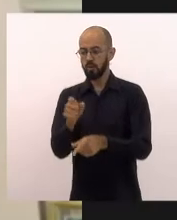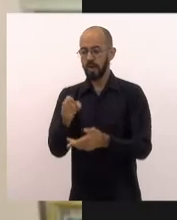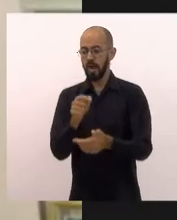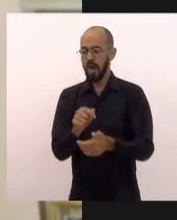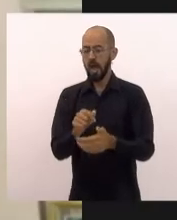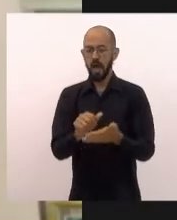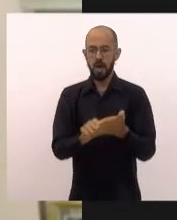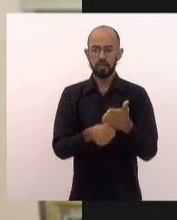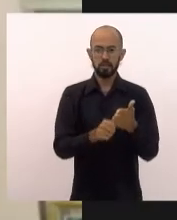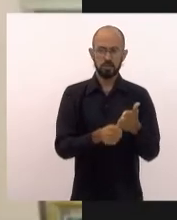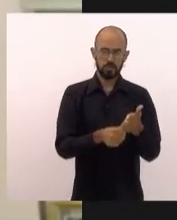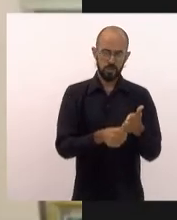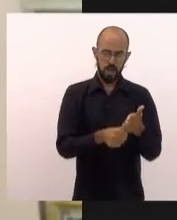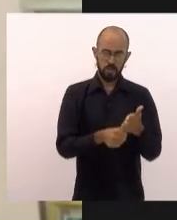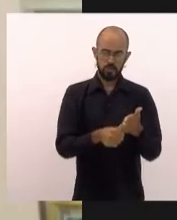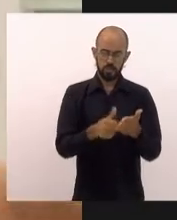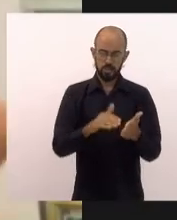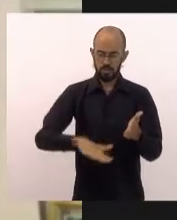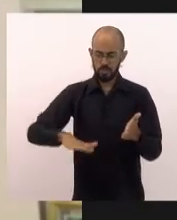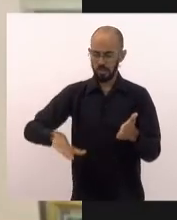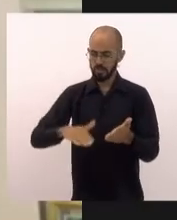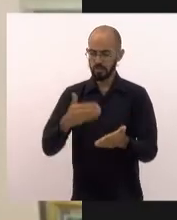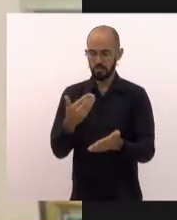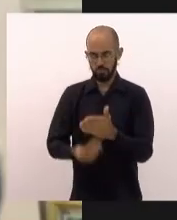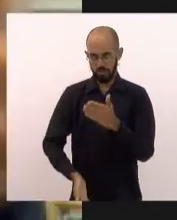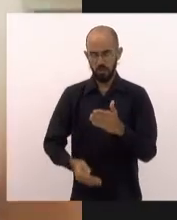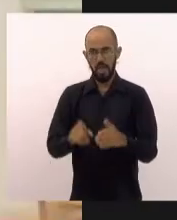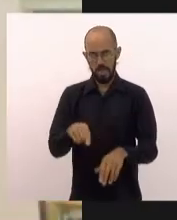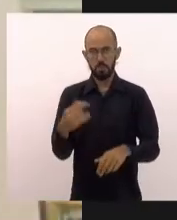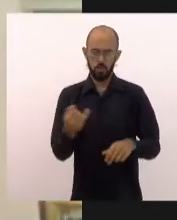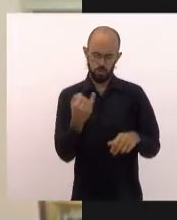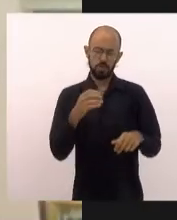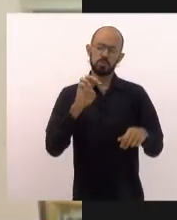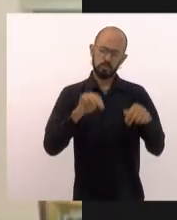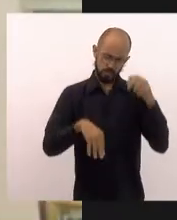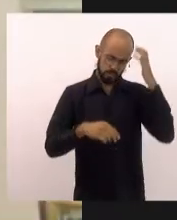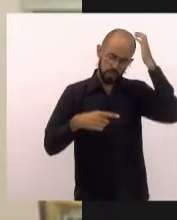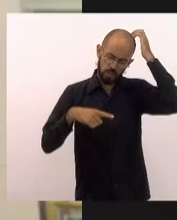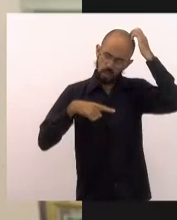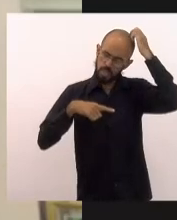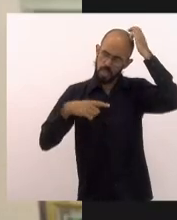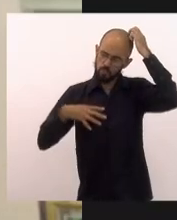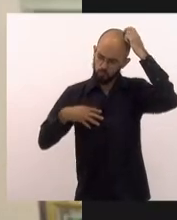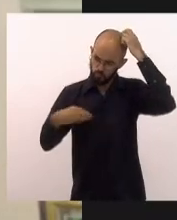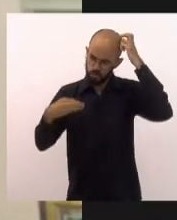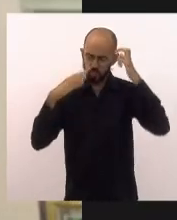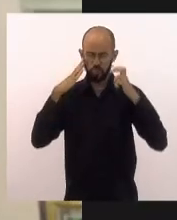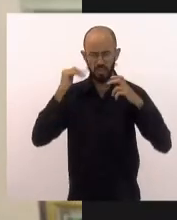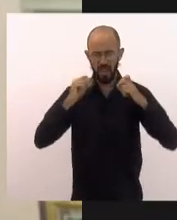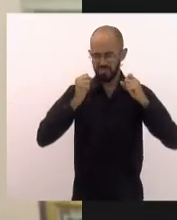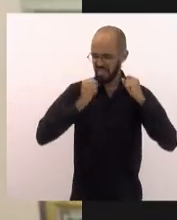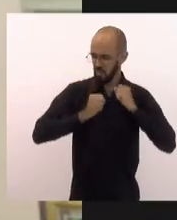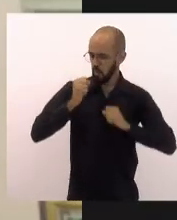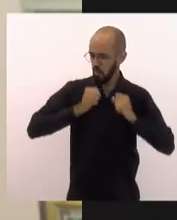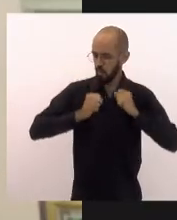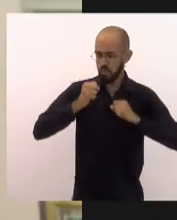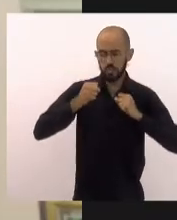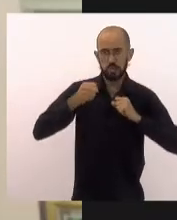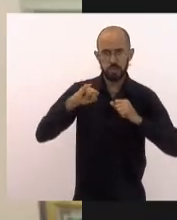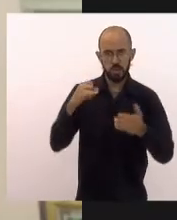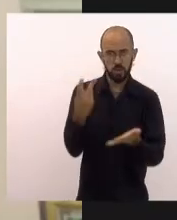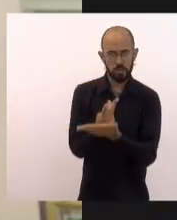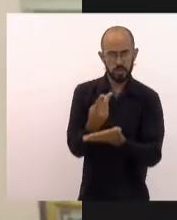um tema relevante, sem dúvida nenhuma. Todos nós aqui que temos filhos, temos crianças, sabemos da angústia de ter uma criança perdida na praia,